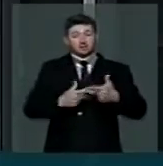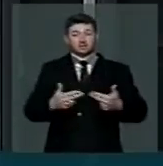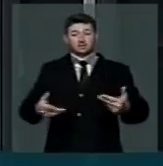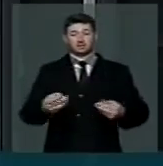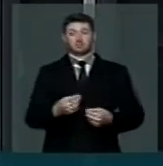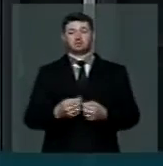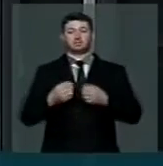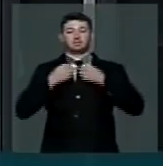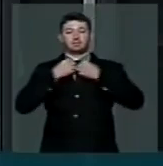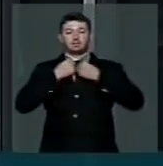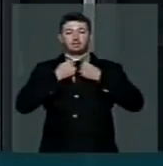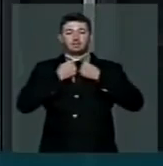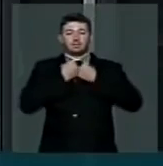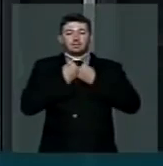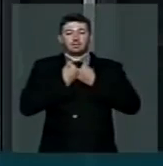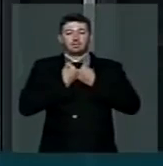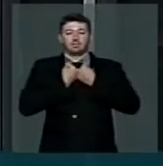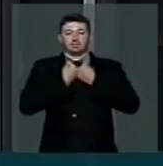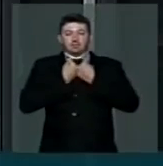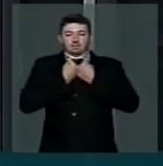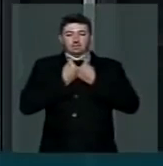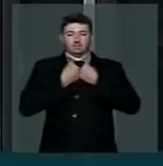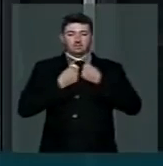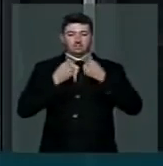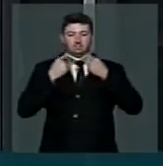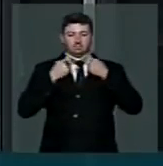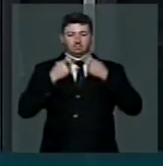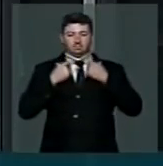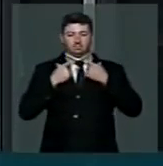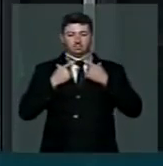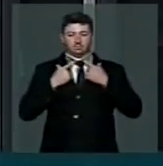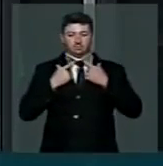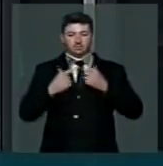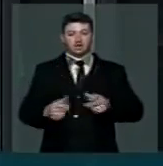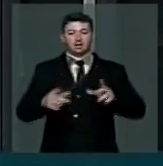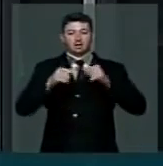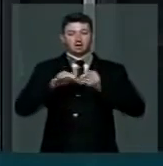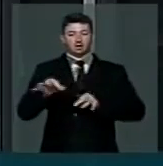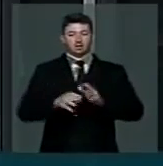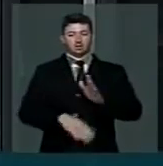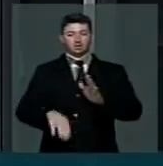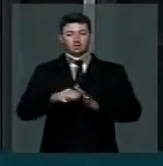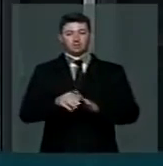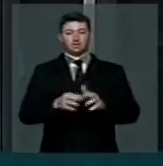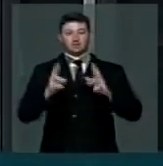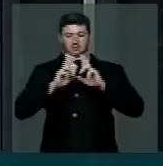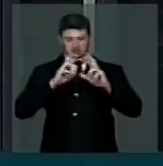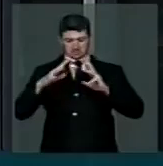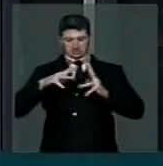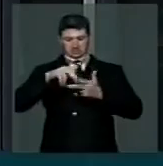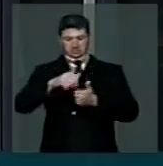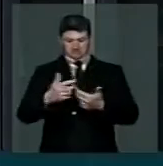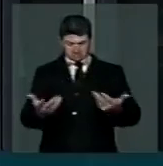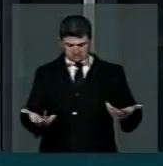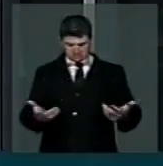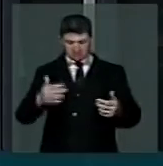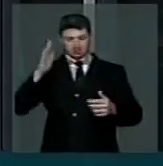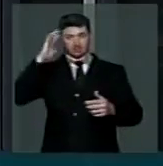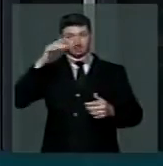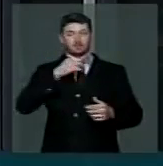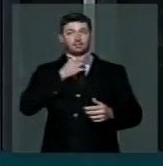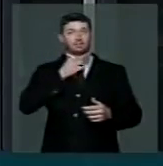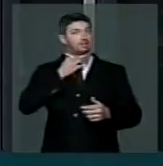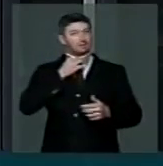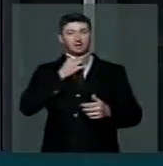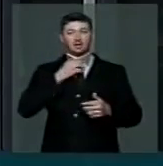organizações multilaterais que regulam e arbitram as relações internacionais. Nessa perspectiva, a